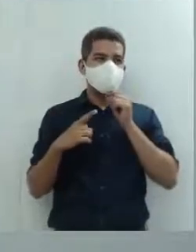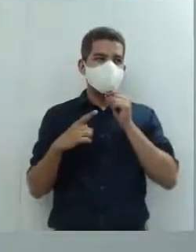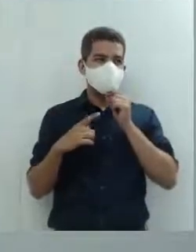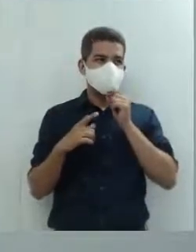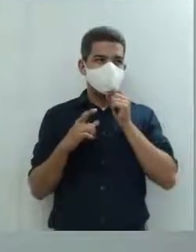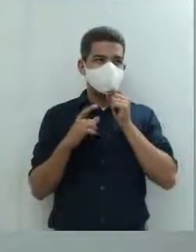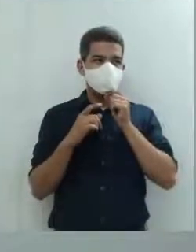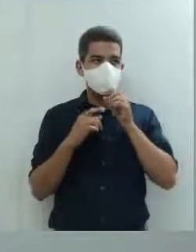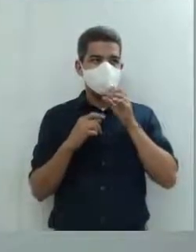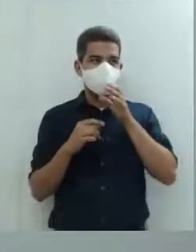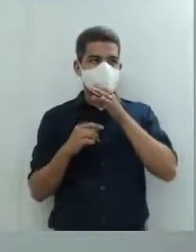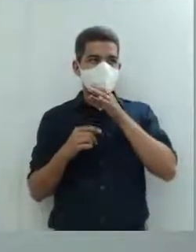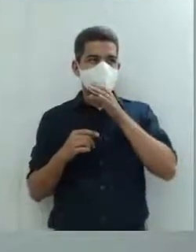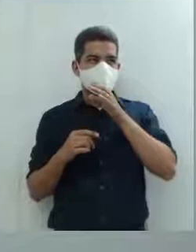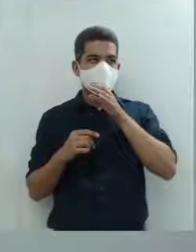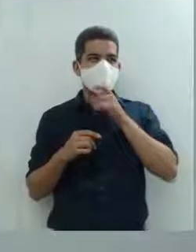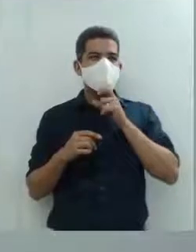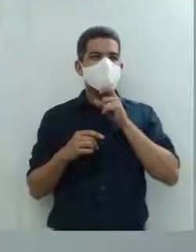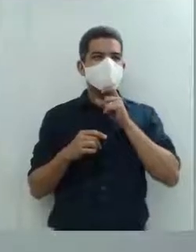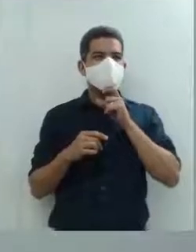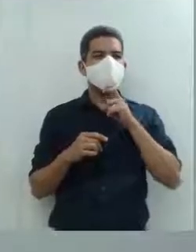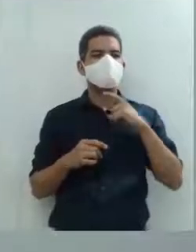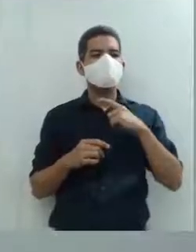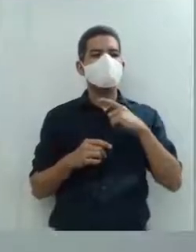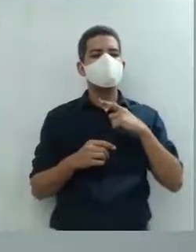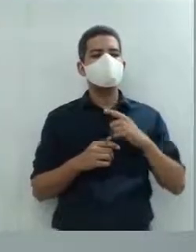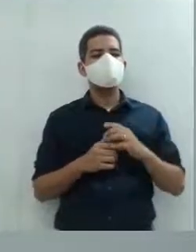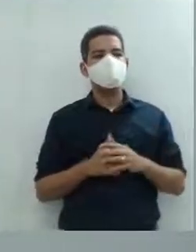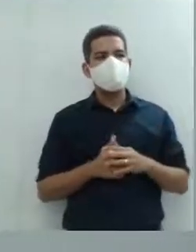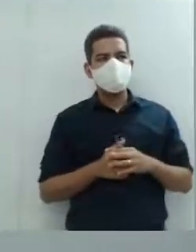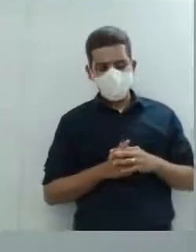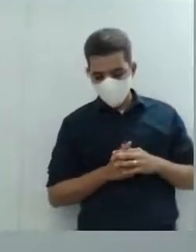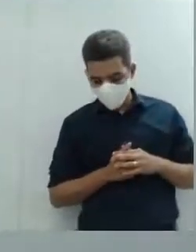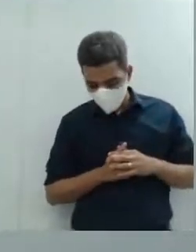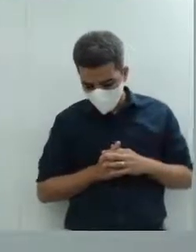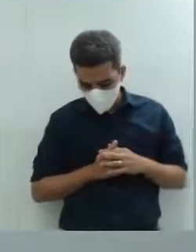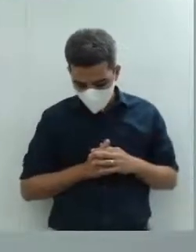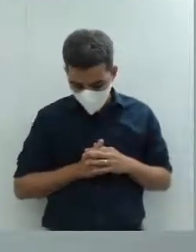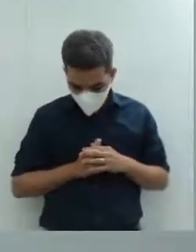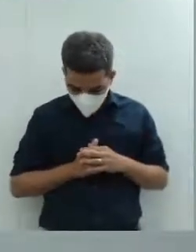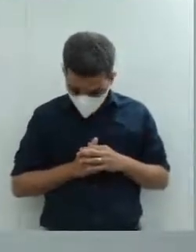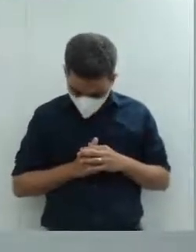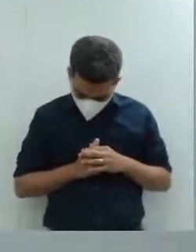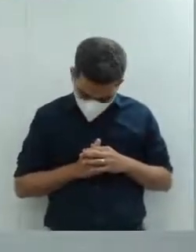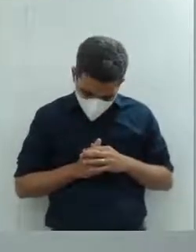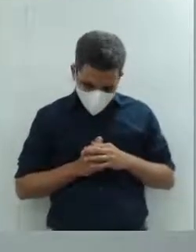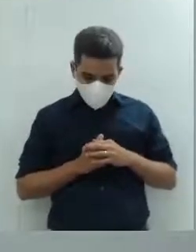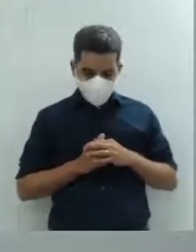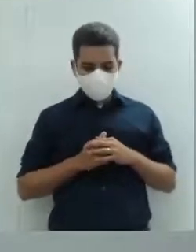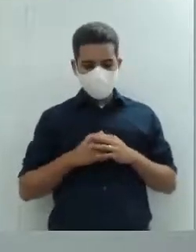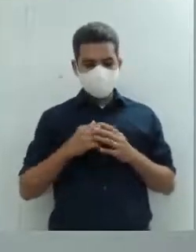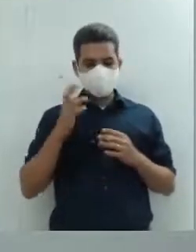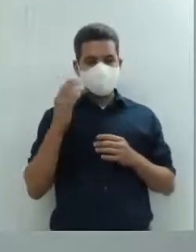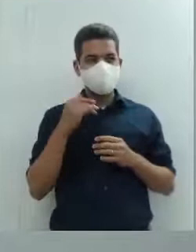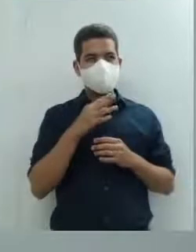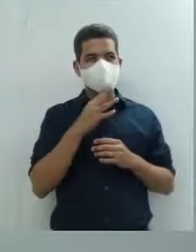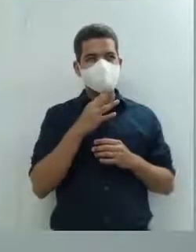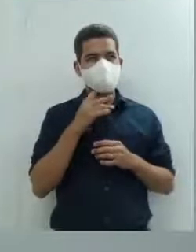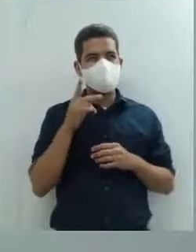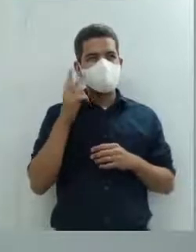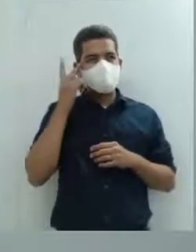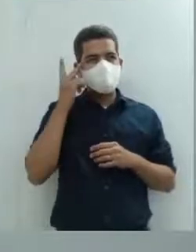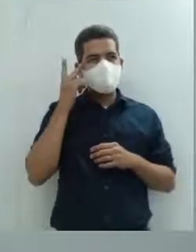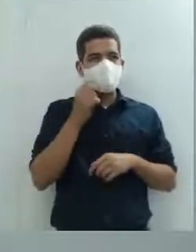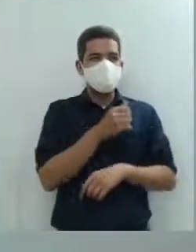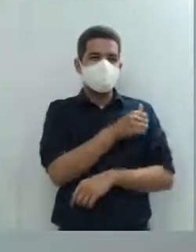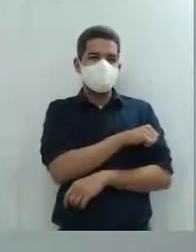ou seco? Com maritimidade, continentalidade, desculpa, você já entende que Brasília vai ser bem mais seco, por exemplo, que um São Paulo, Rio de